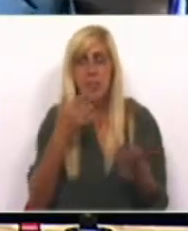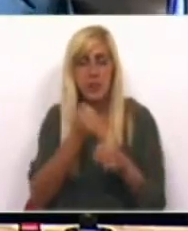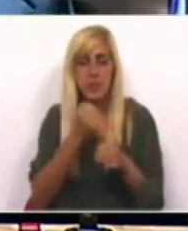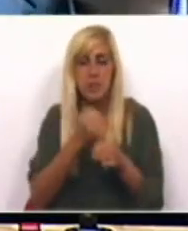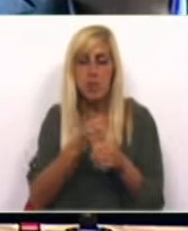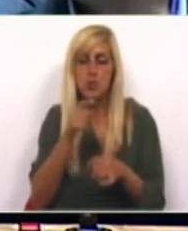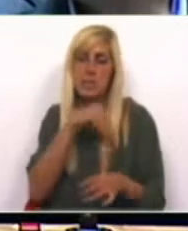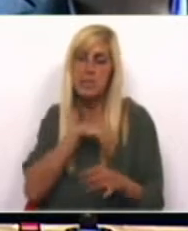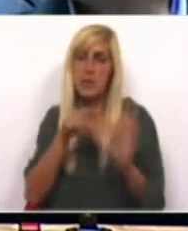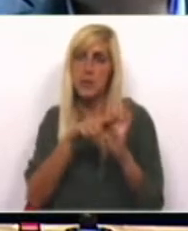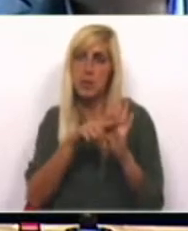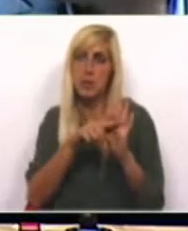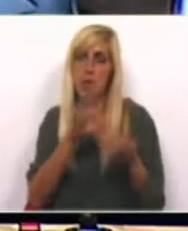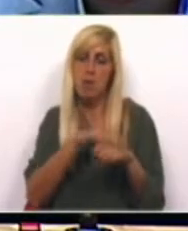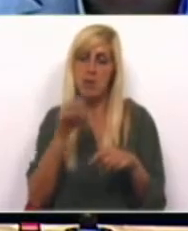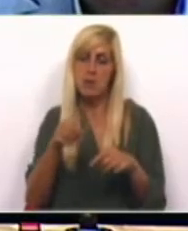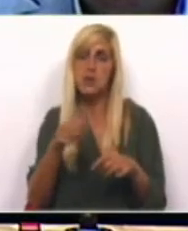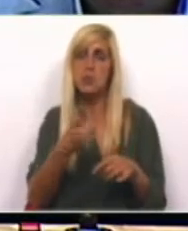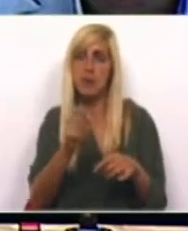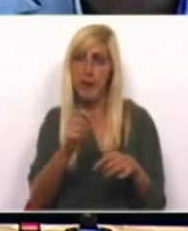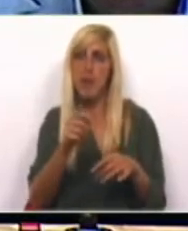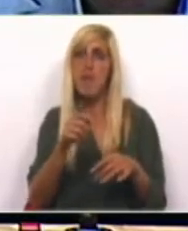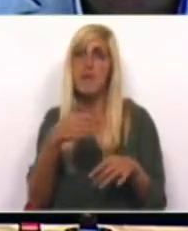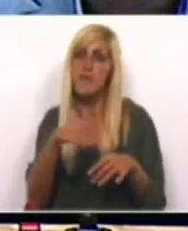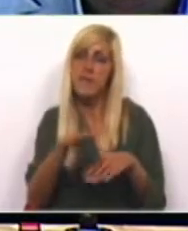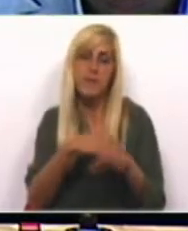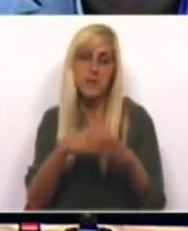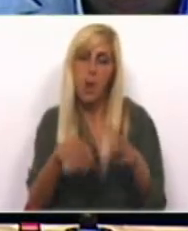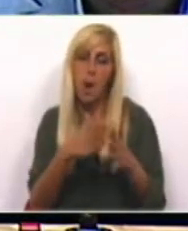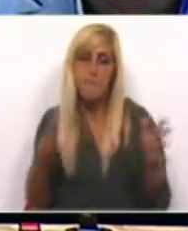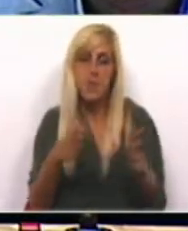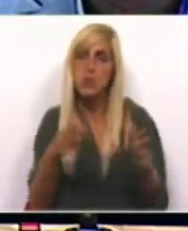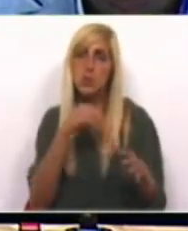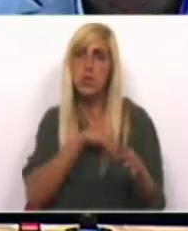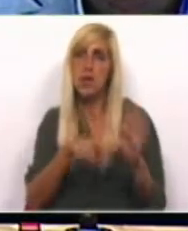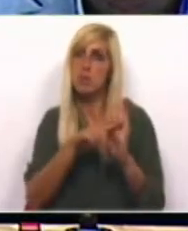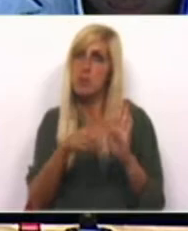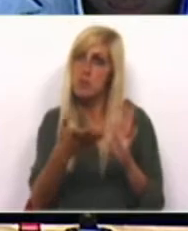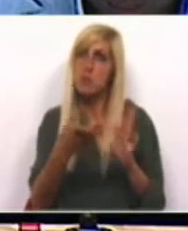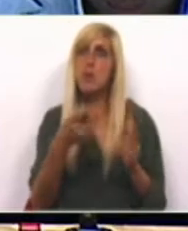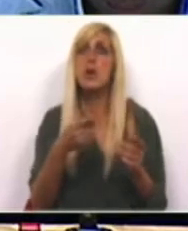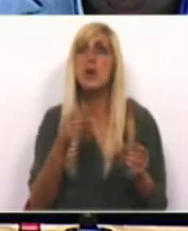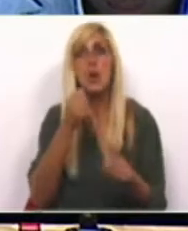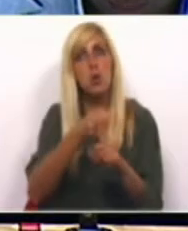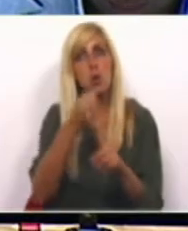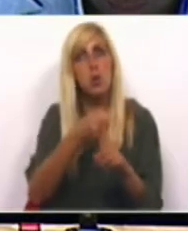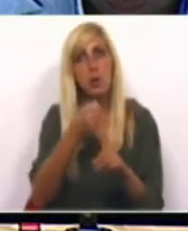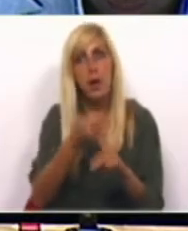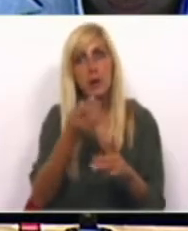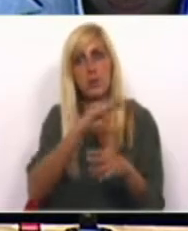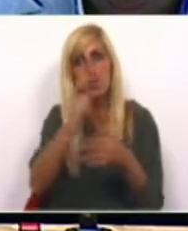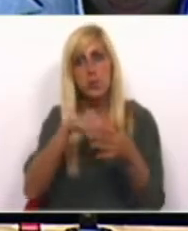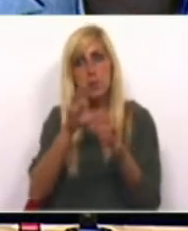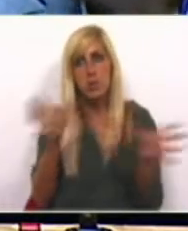que estão no salário mínimo. E é por isso que o Bloco de Esquerda fará do aumento do salário mínimo e fará do combate à precariedade e da contratação